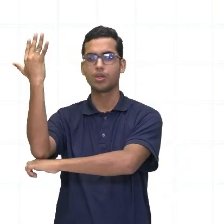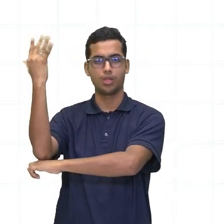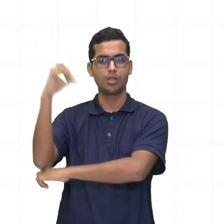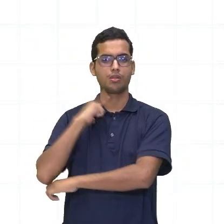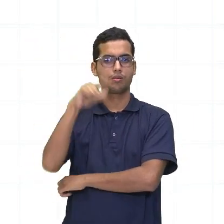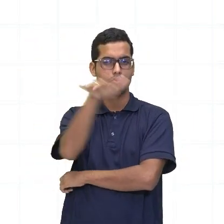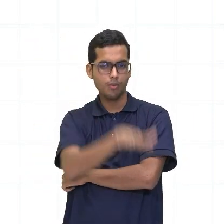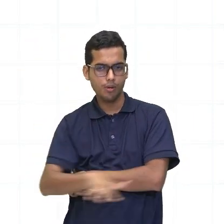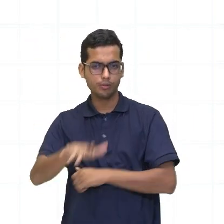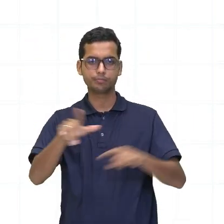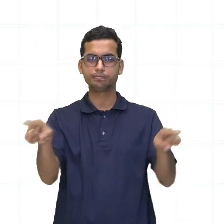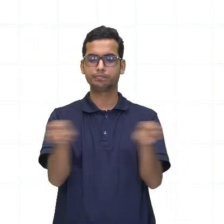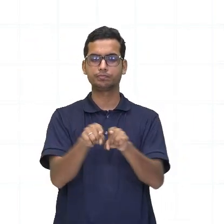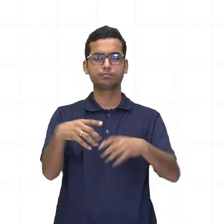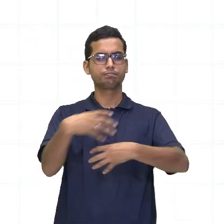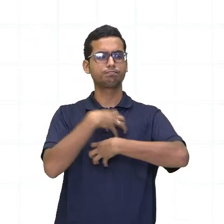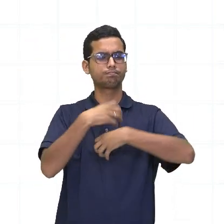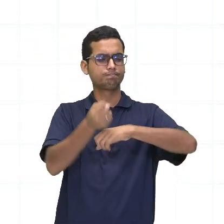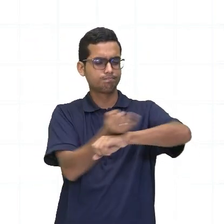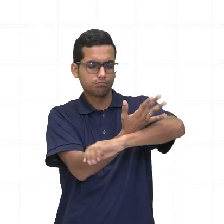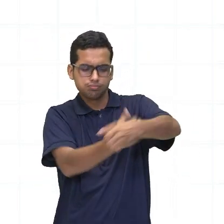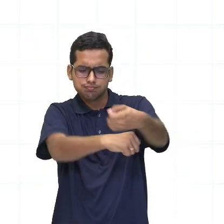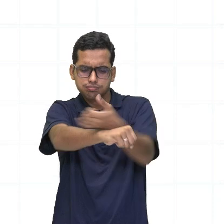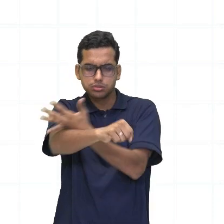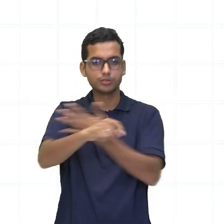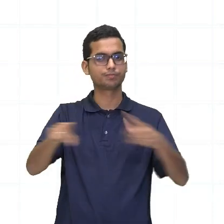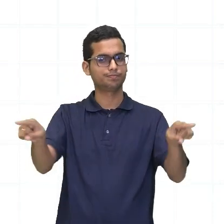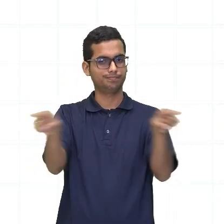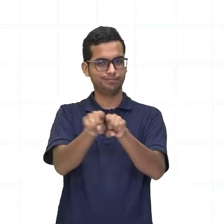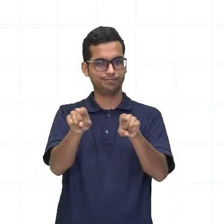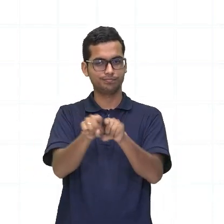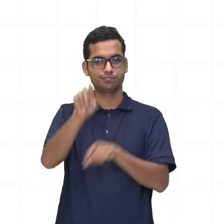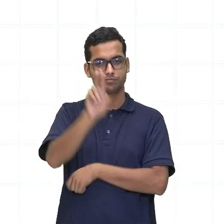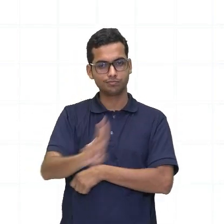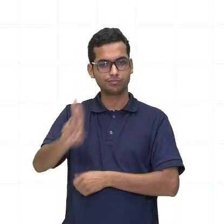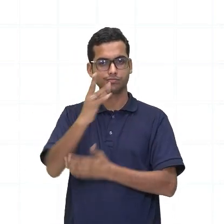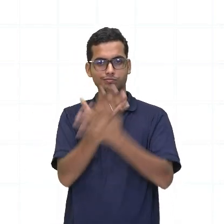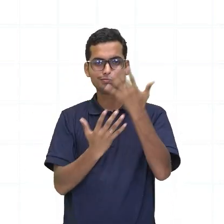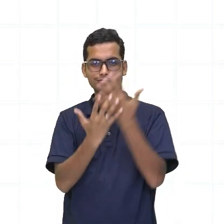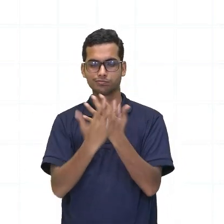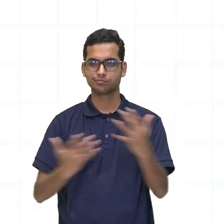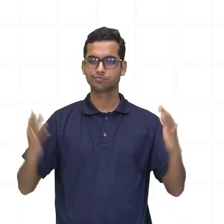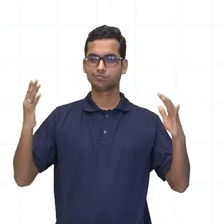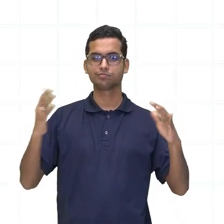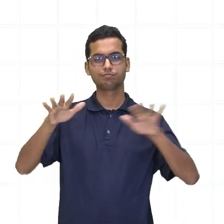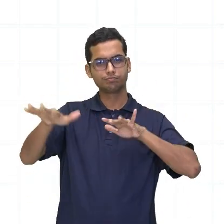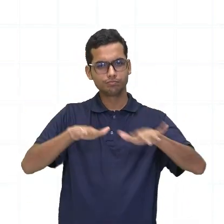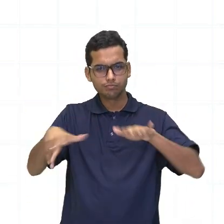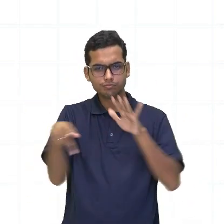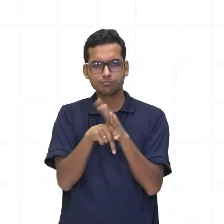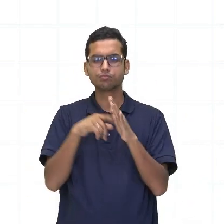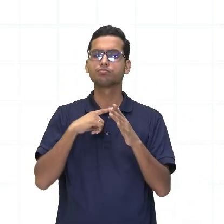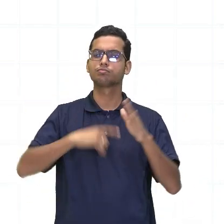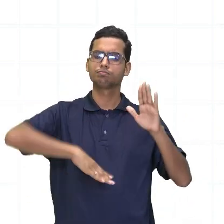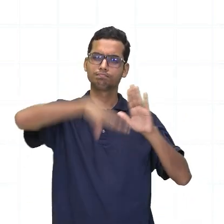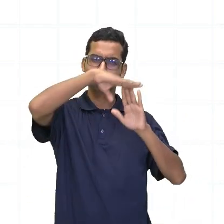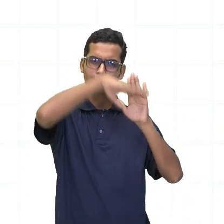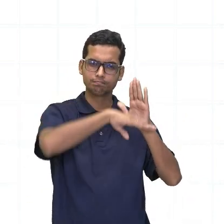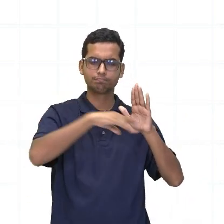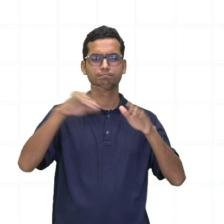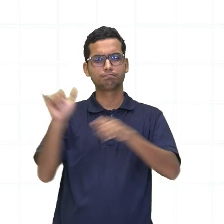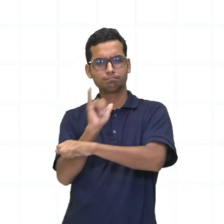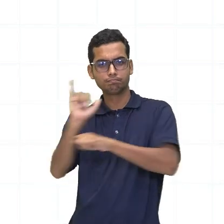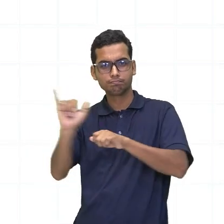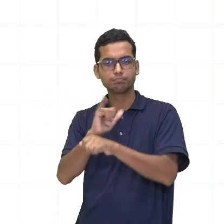ambiental, então ela tem dos sentimentos, tá? Então, através das mãos, esses movimentos bem rigorosos, bem